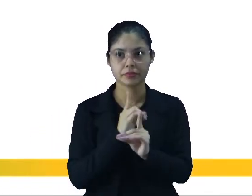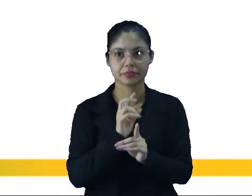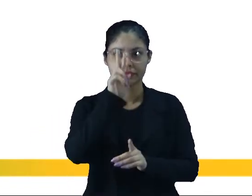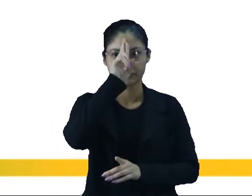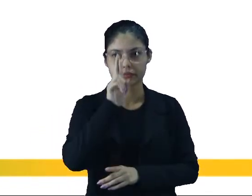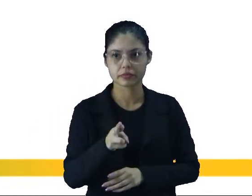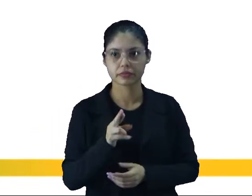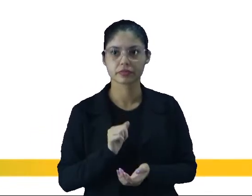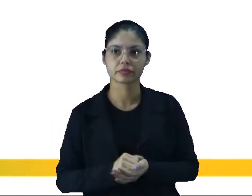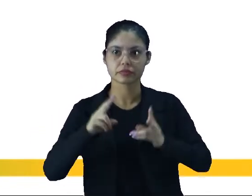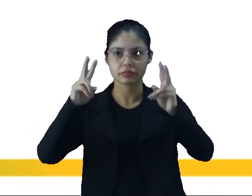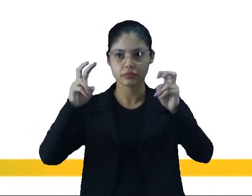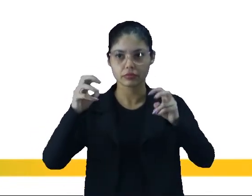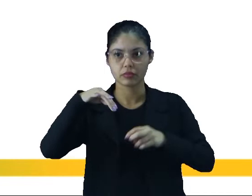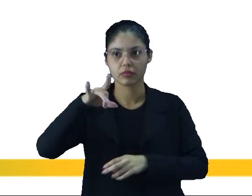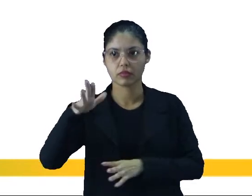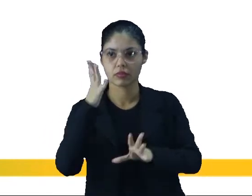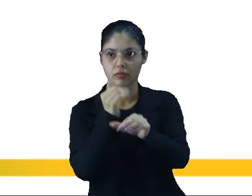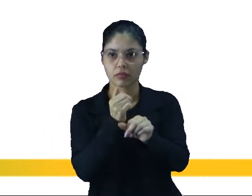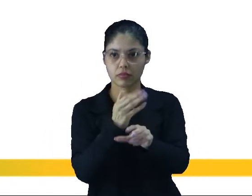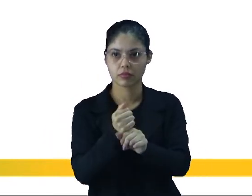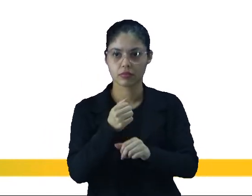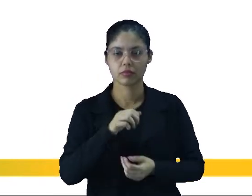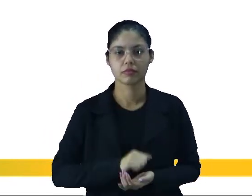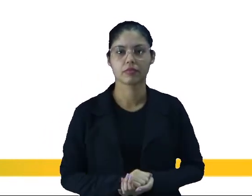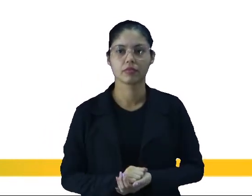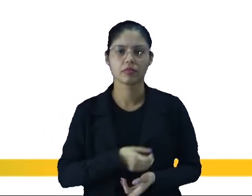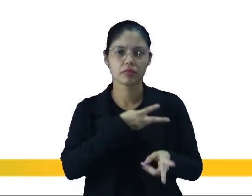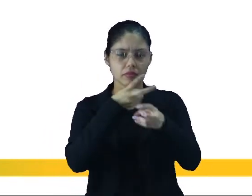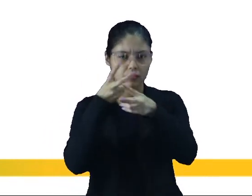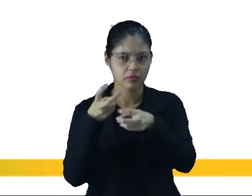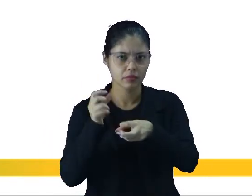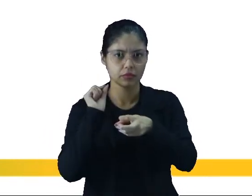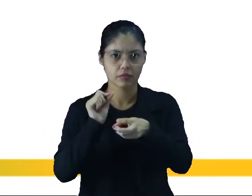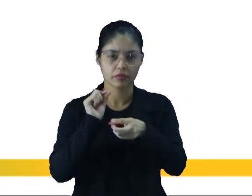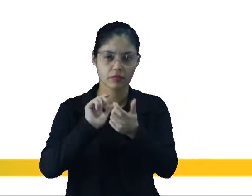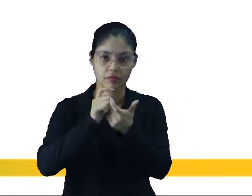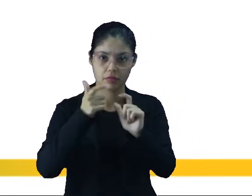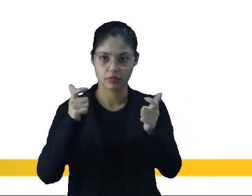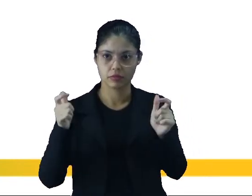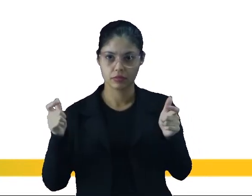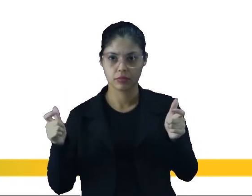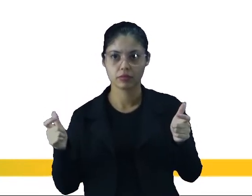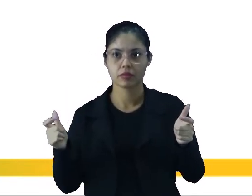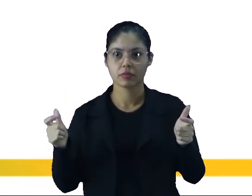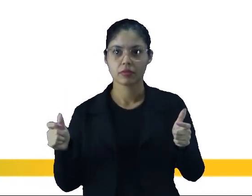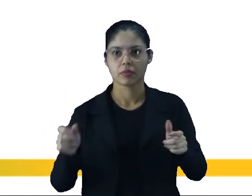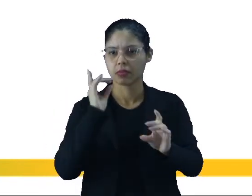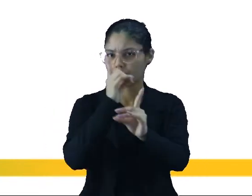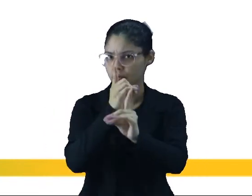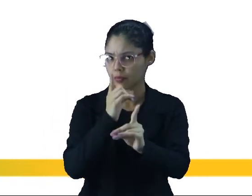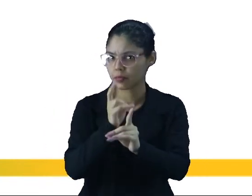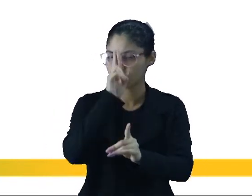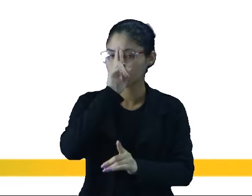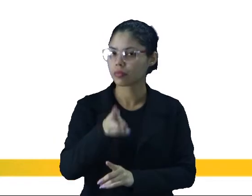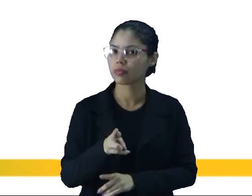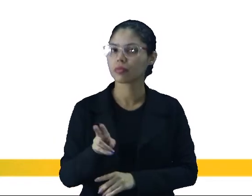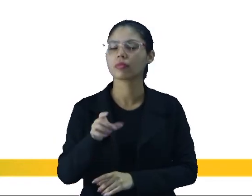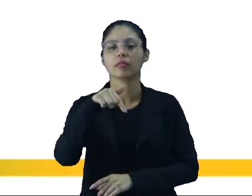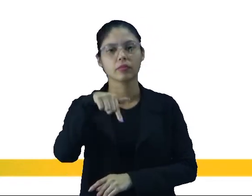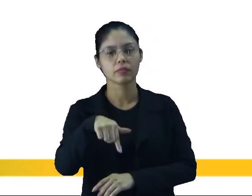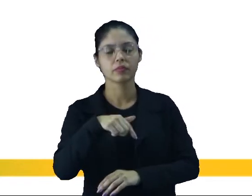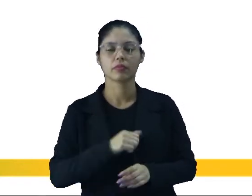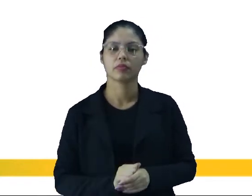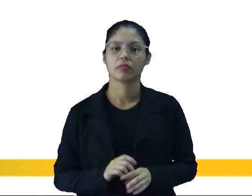razão, o termo médio e a soma dos termos. Você percebeu que, ó, está aumentando. Para me encontrar a razão que eu chamo de